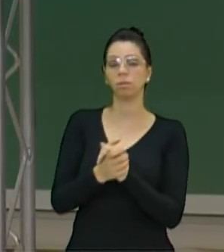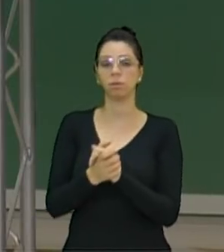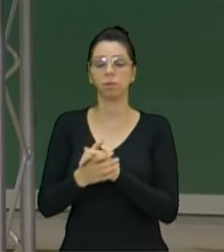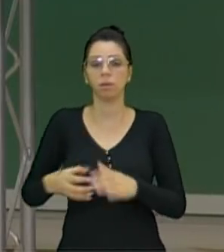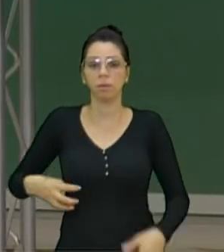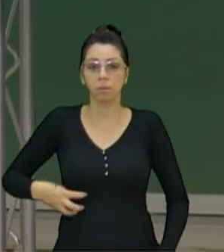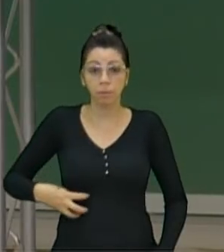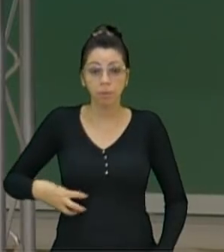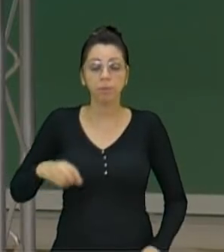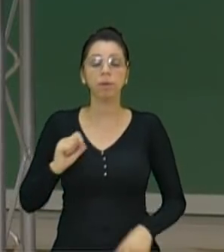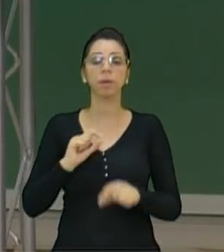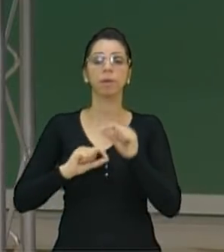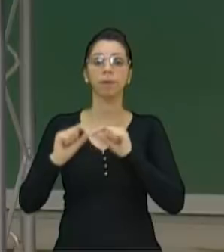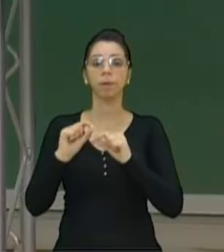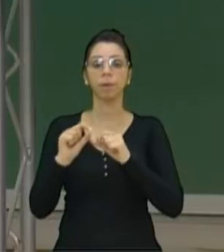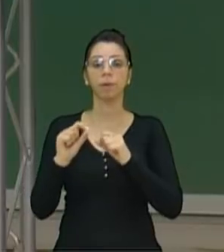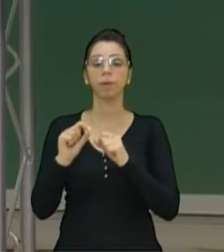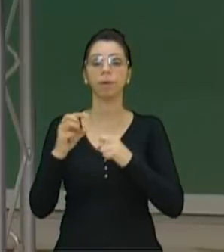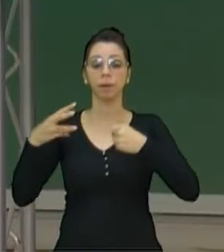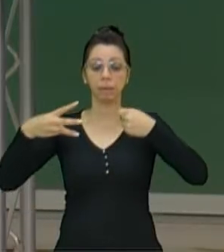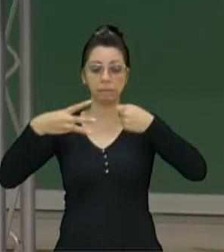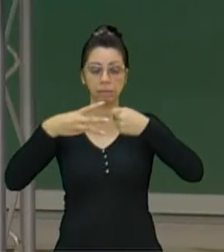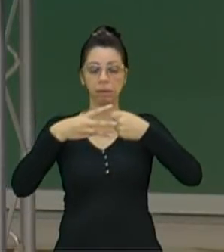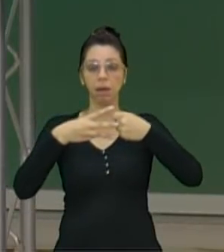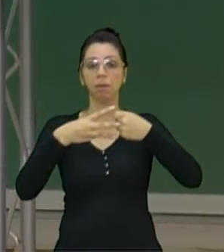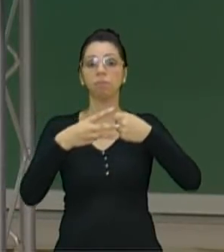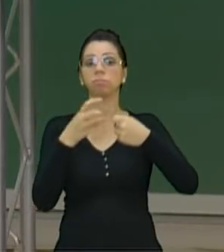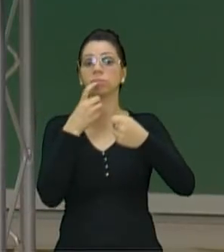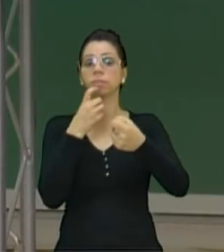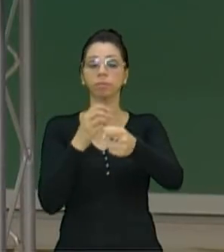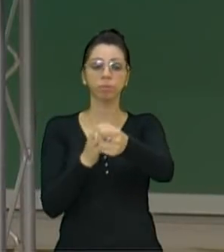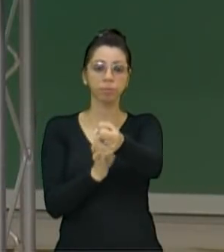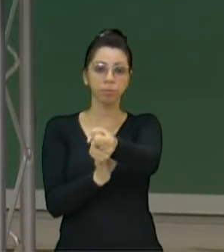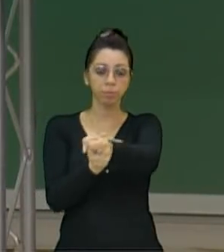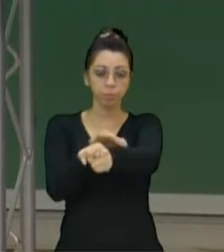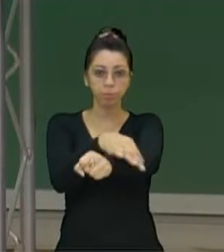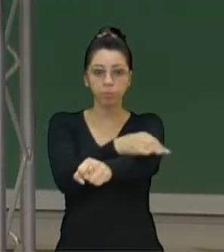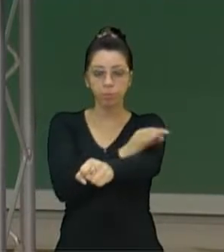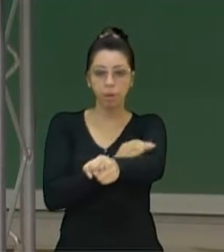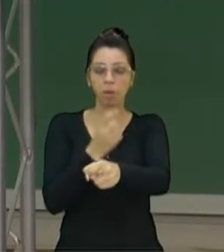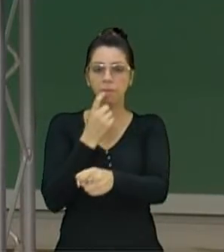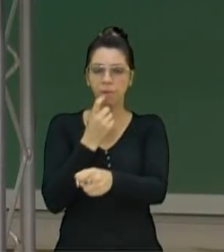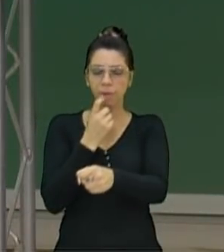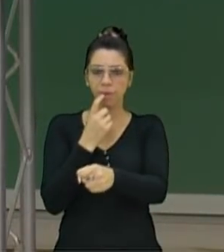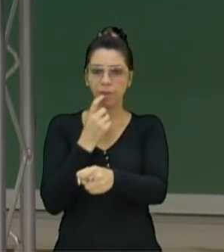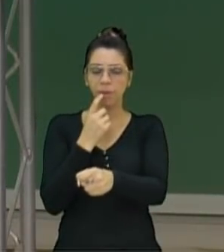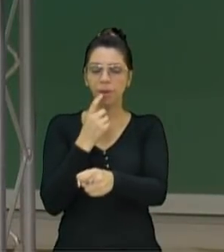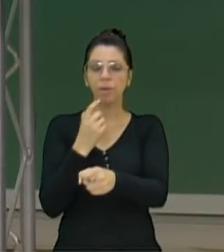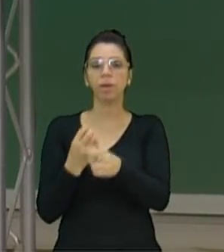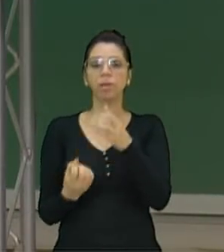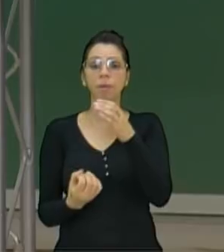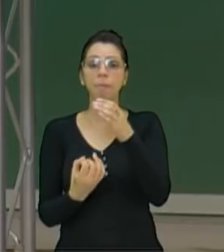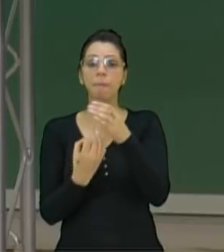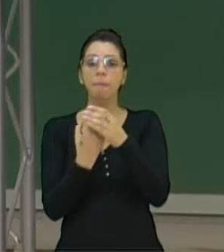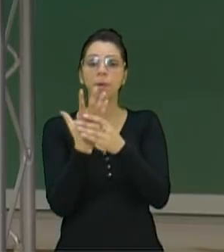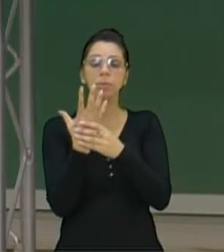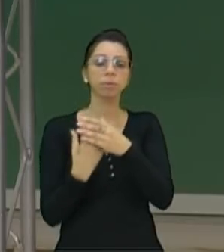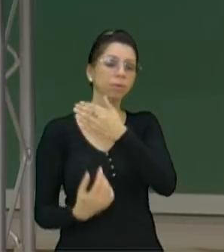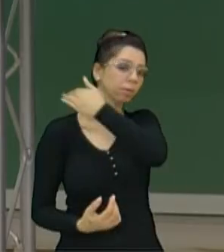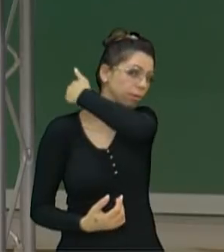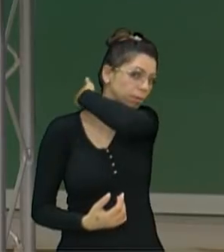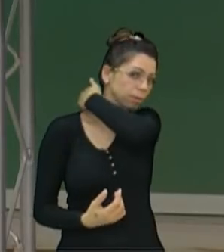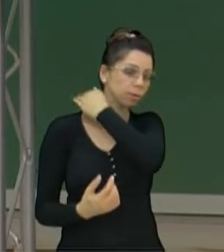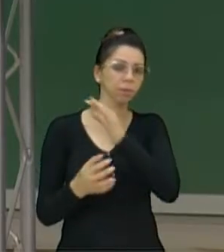células do sangue, elas são produzidas na medula óssea. Lembram que a gente estudou isso já? Mas aí, quando você tem bastante